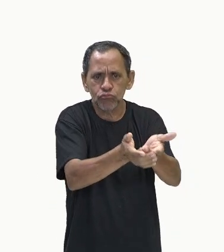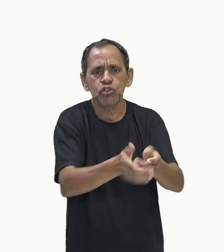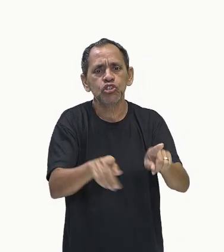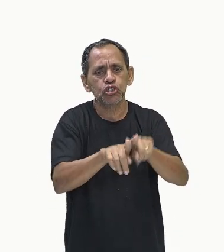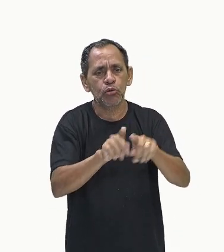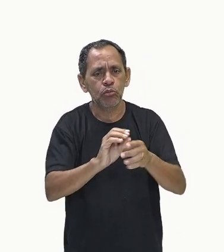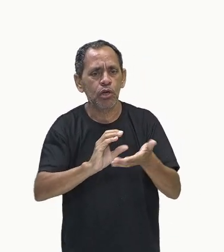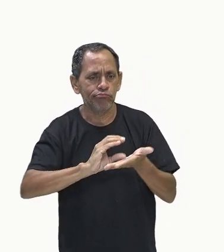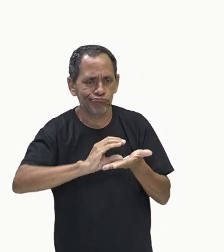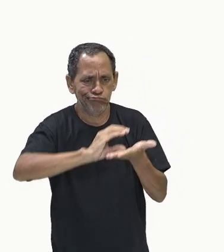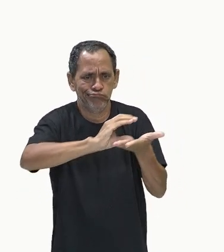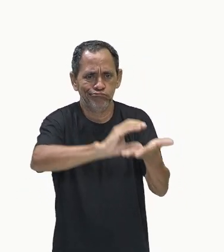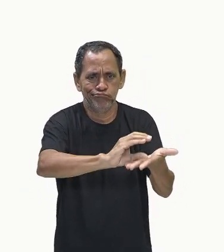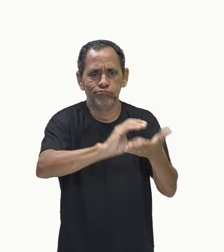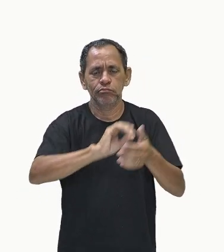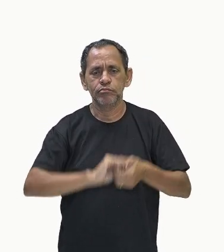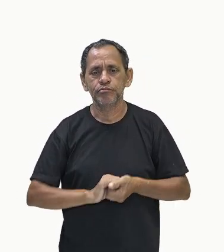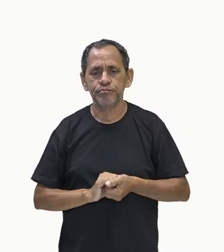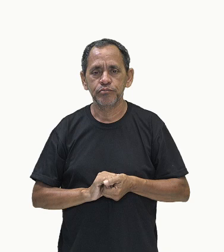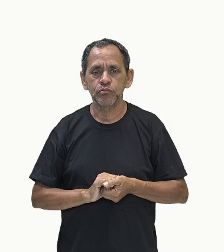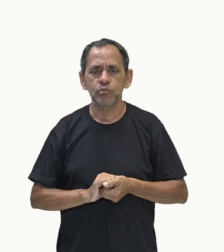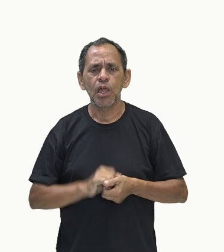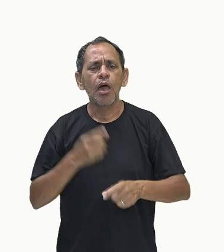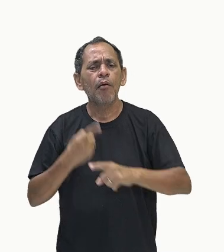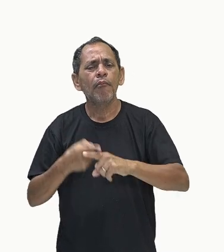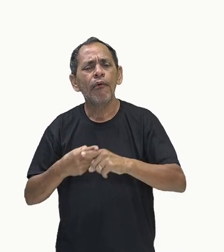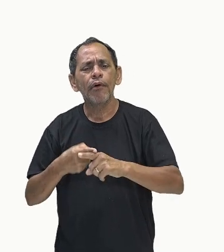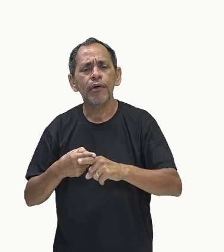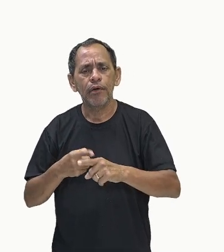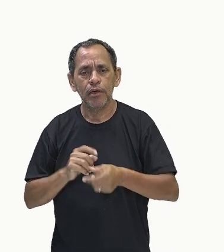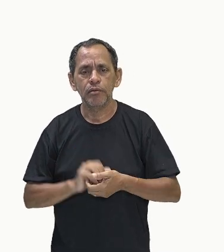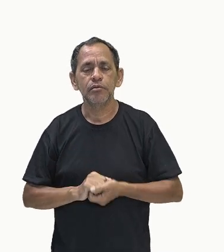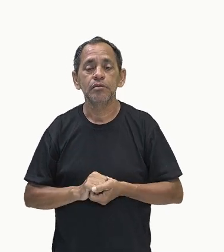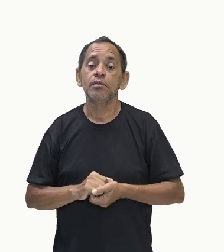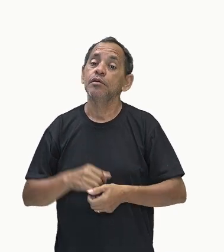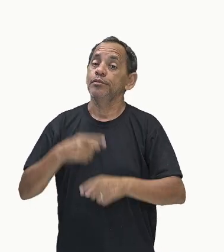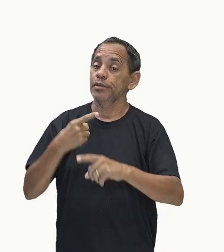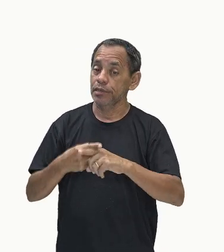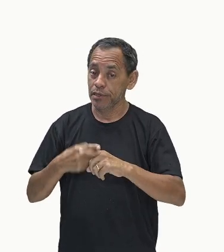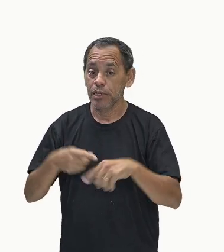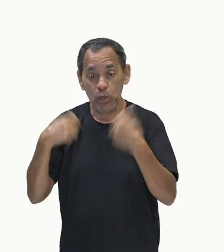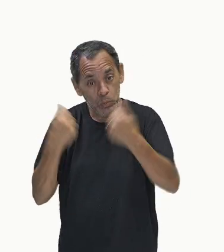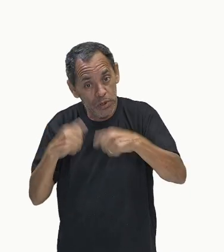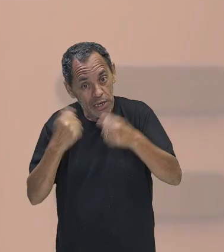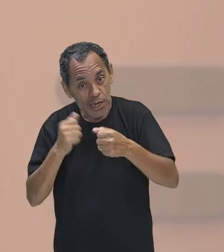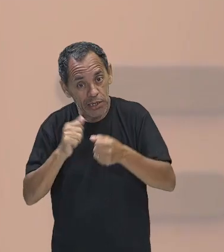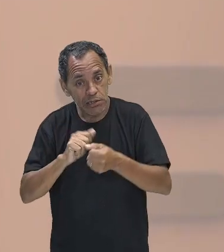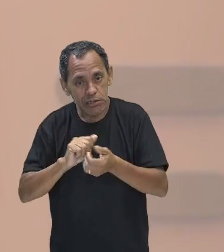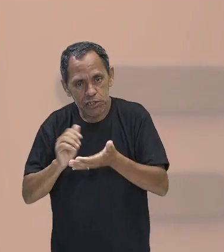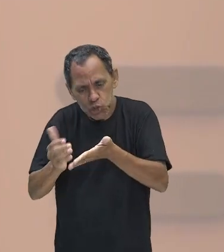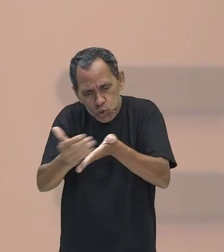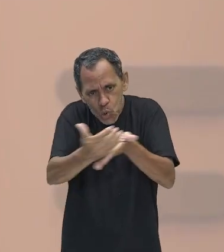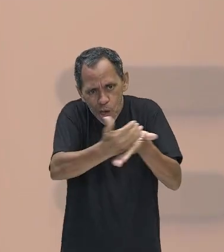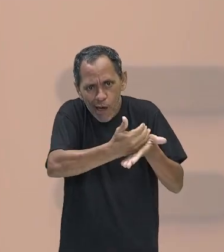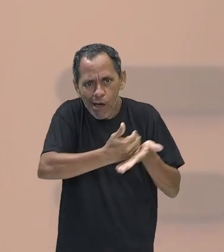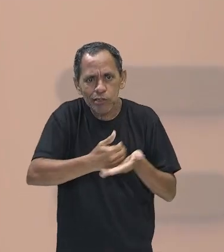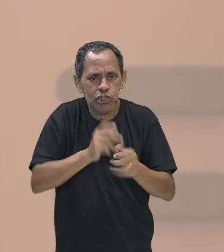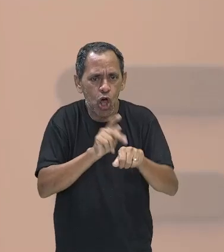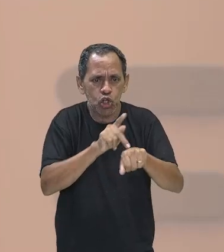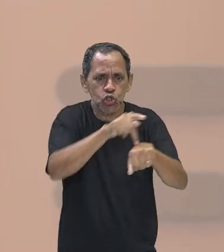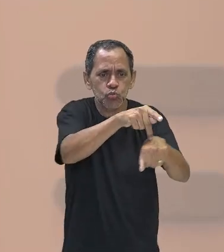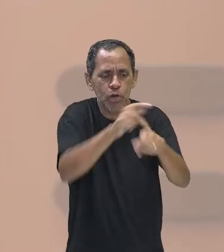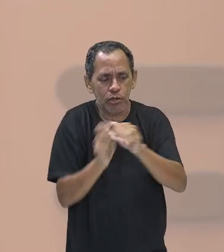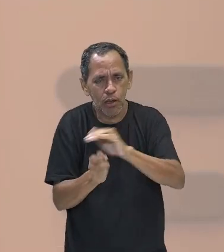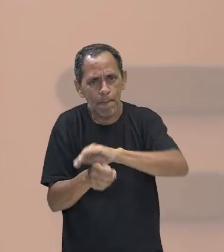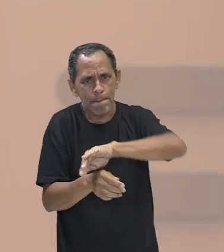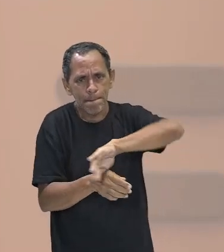comum. Professora, por que eles vão fazer isso? Porque eles precisam, então, né? Tiraram ali os persas dessa parte